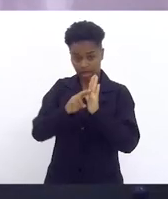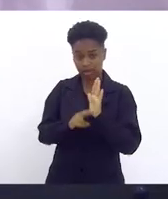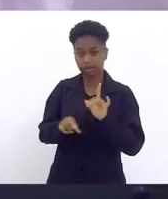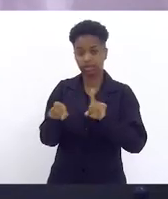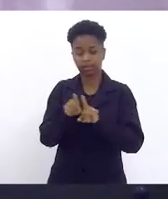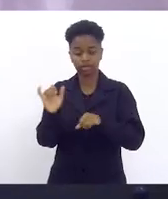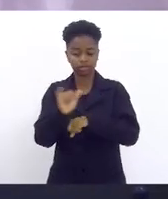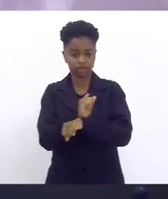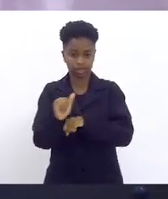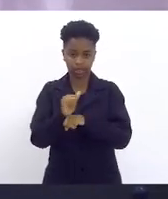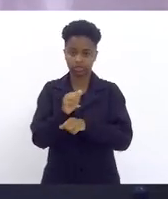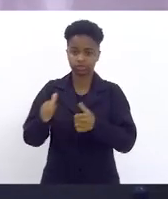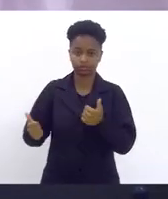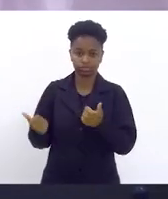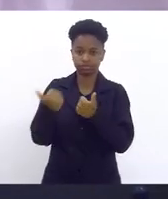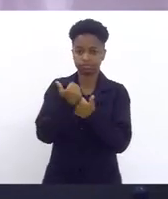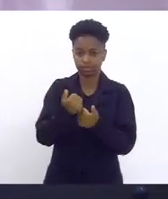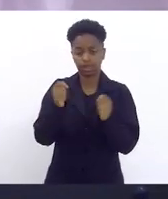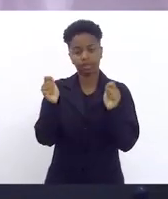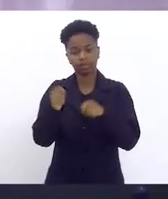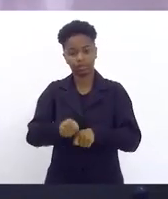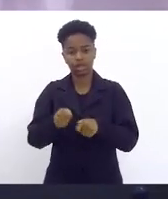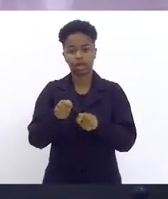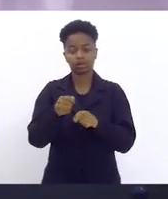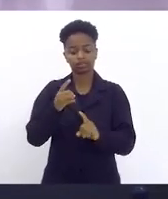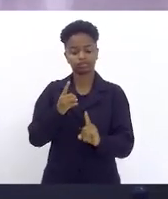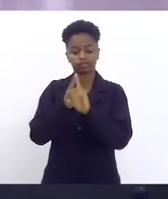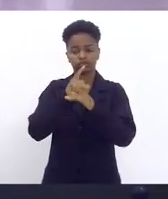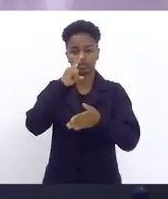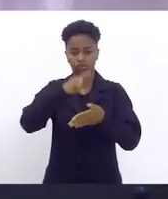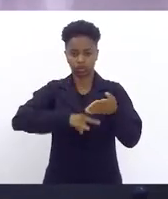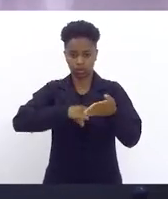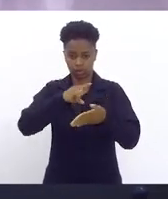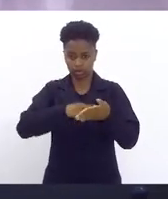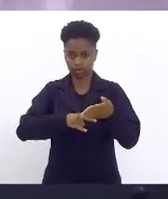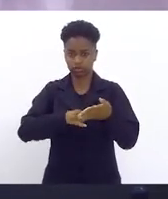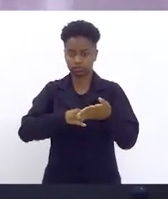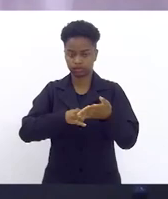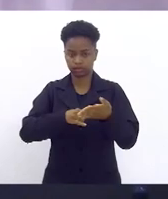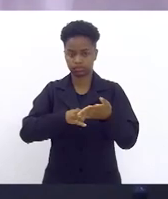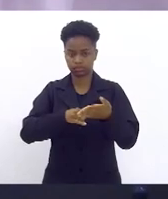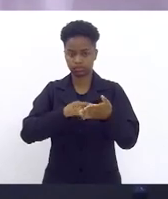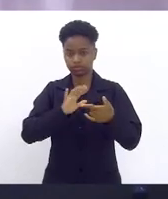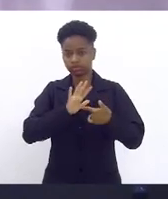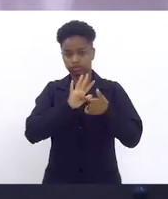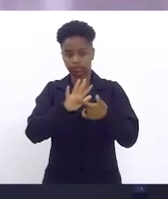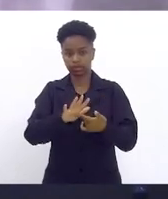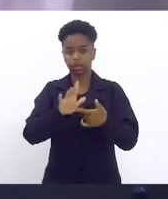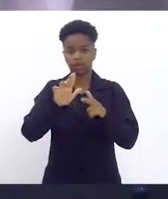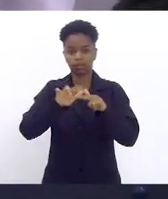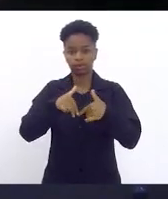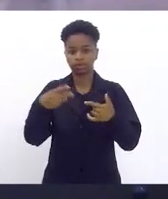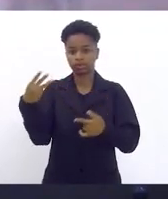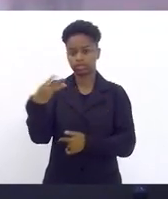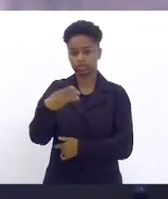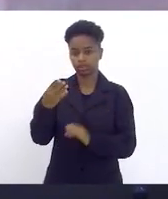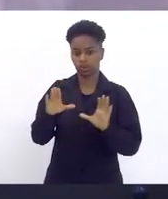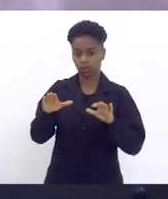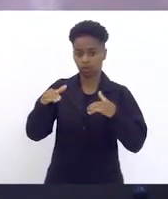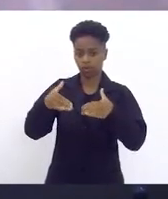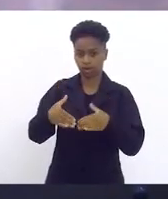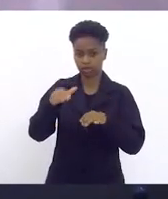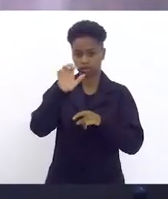sua implementação que pode ser encontrado no documento referencial que é fruto do Terceiro Congresso Estadual